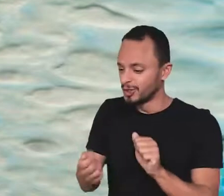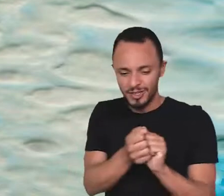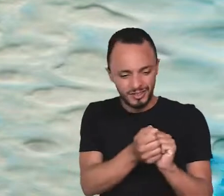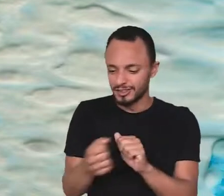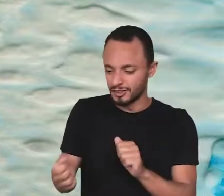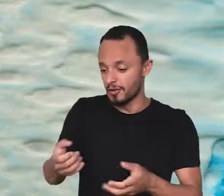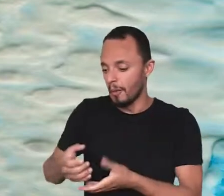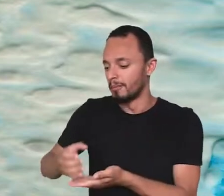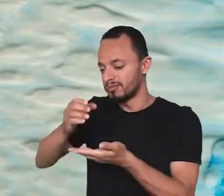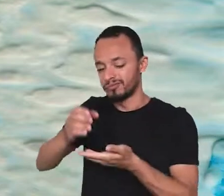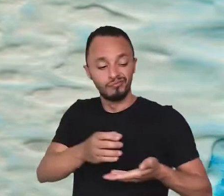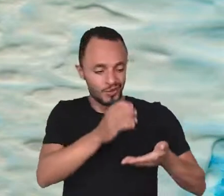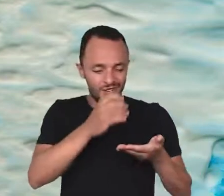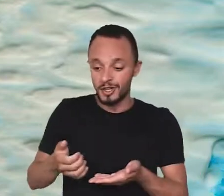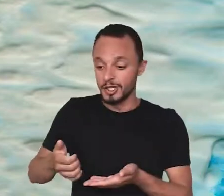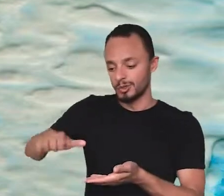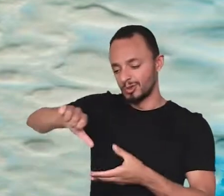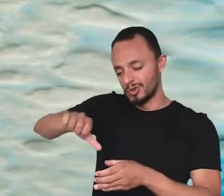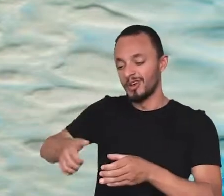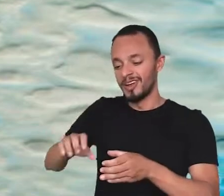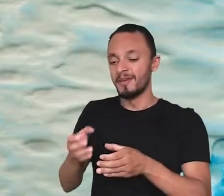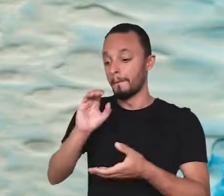Ah! Finalmente! Isso aí!